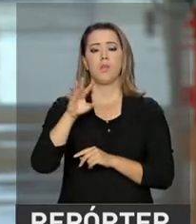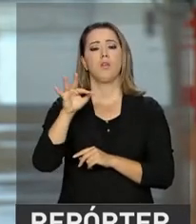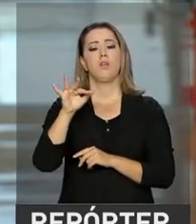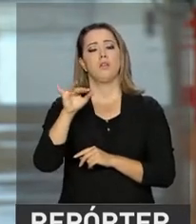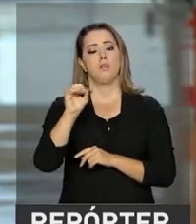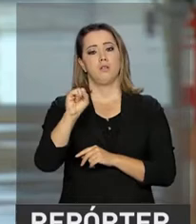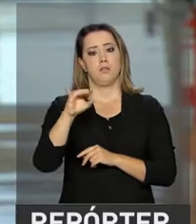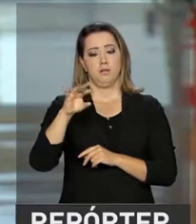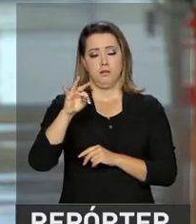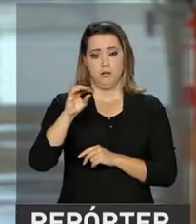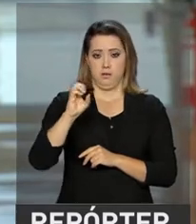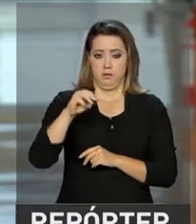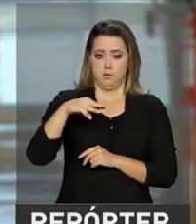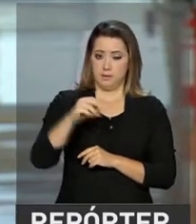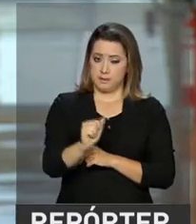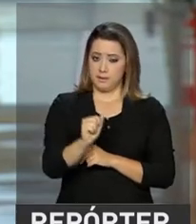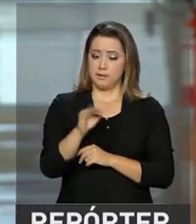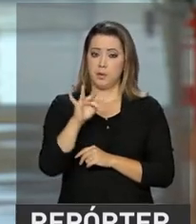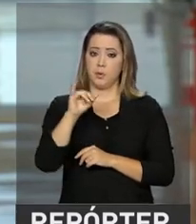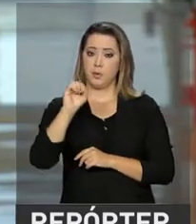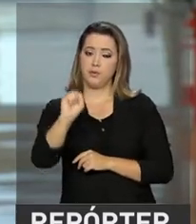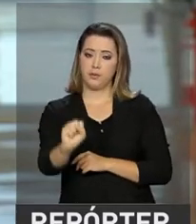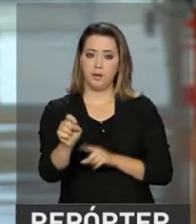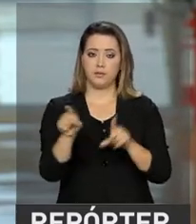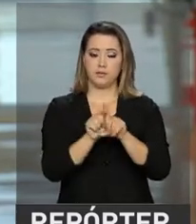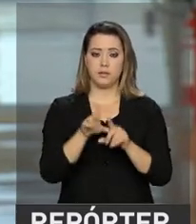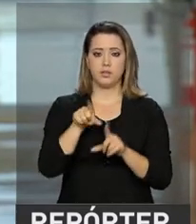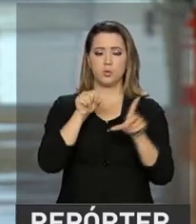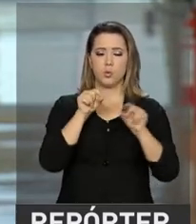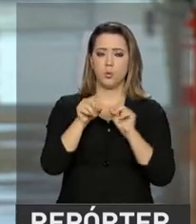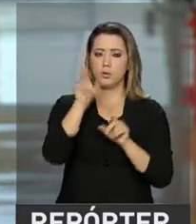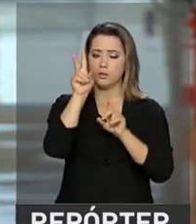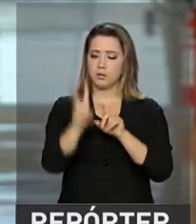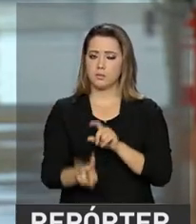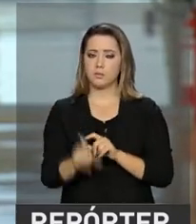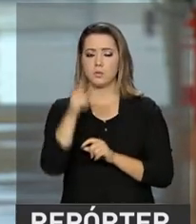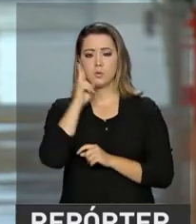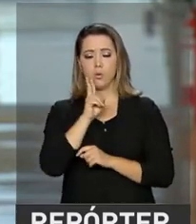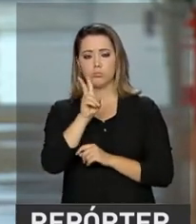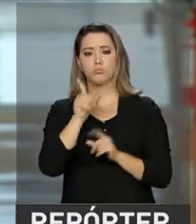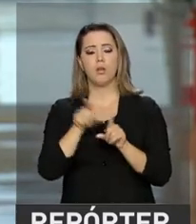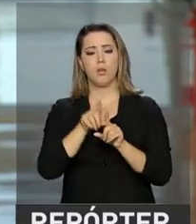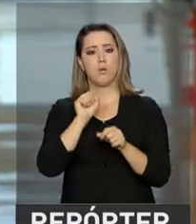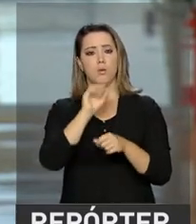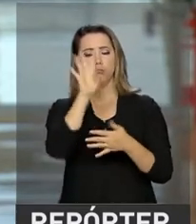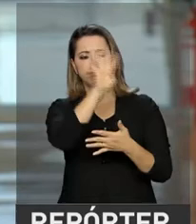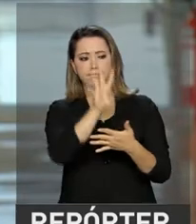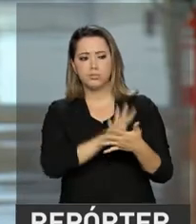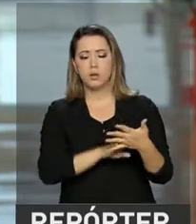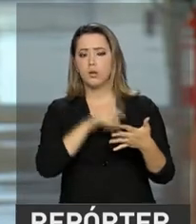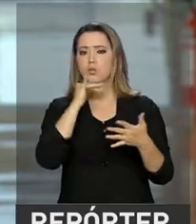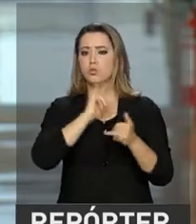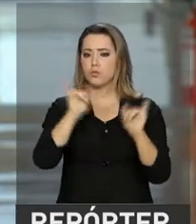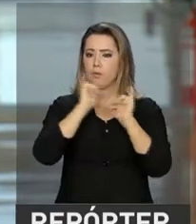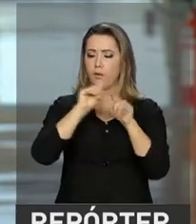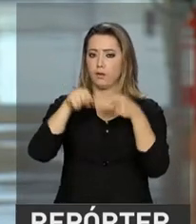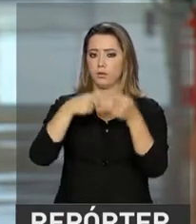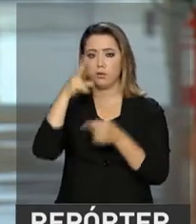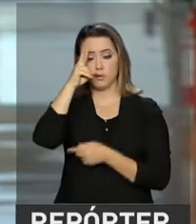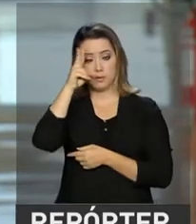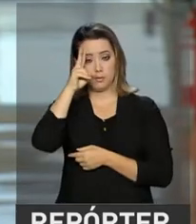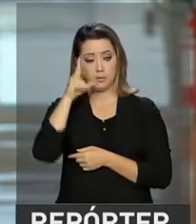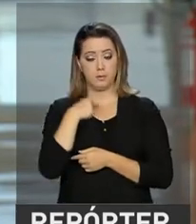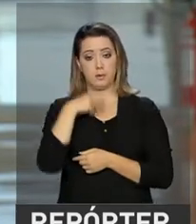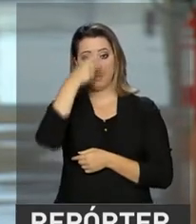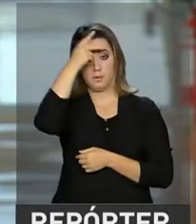do fies o resultado dos pré-selecionados e da lista de espera deve ser devem ser divulgados na próxima segunda feira